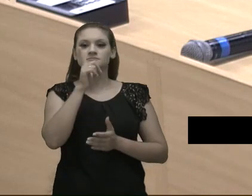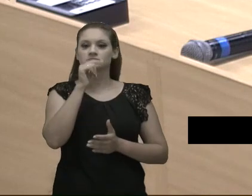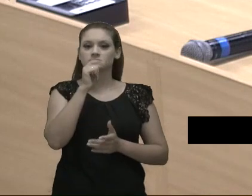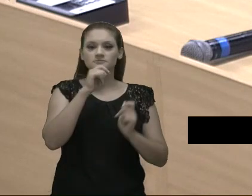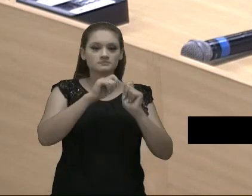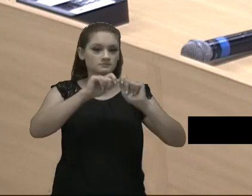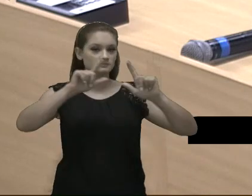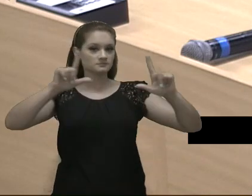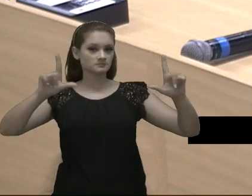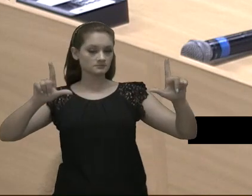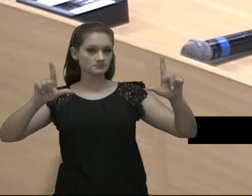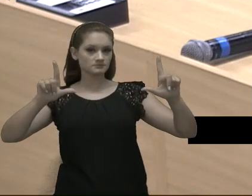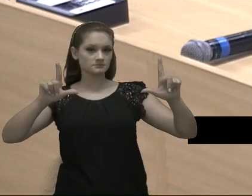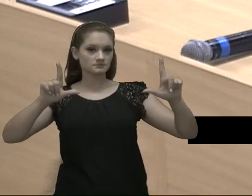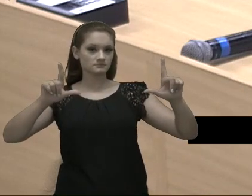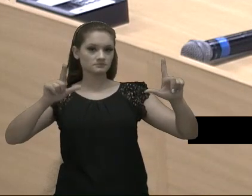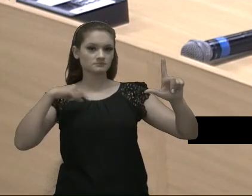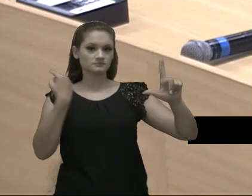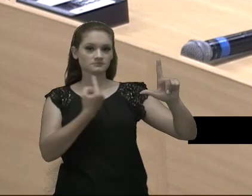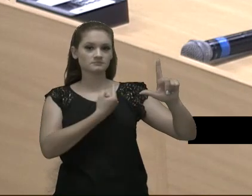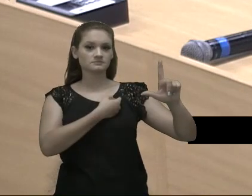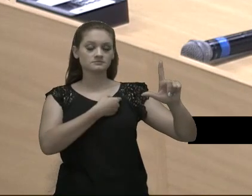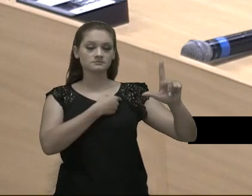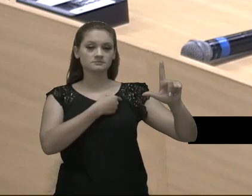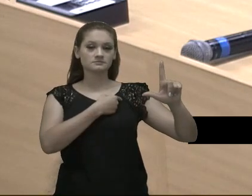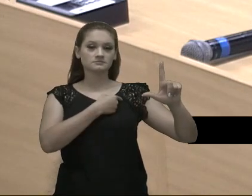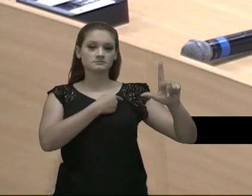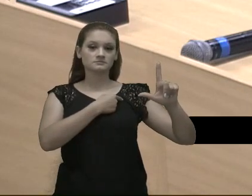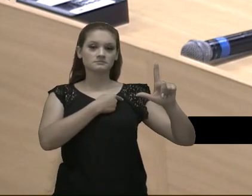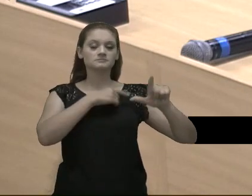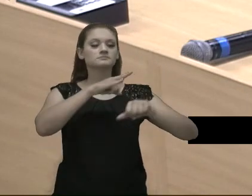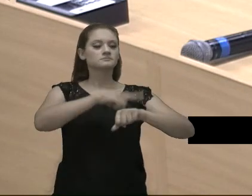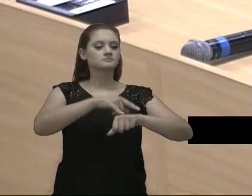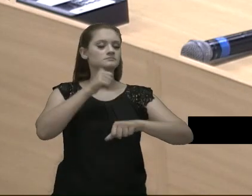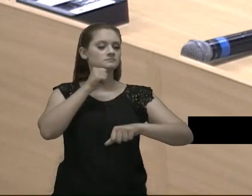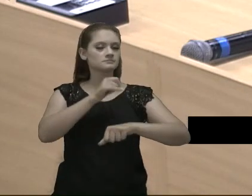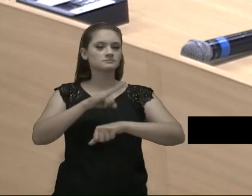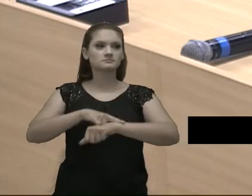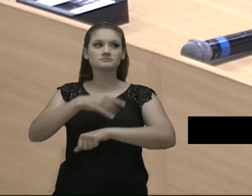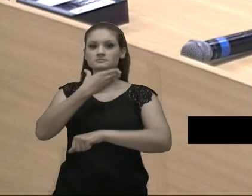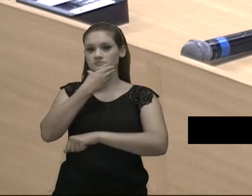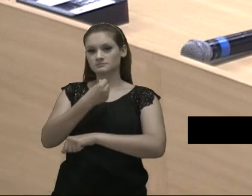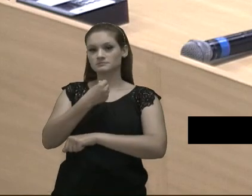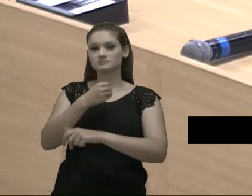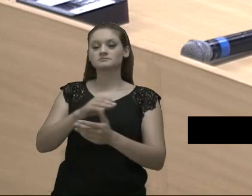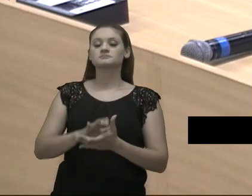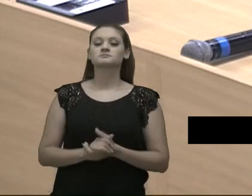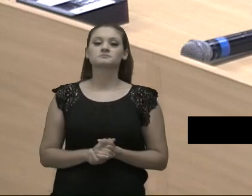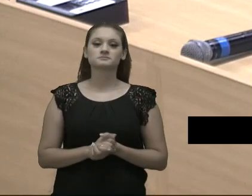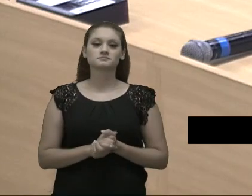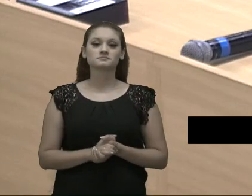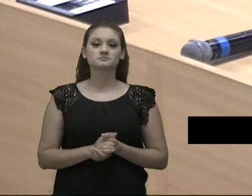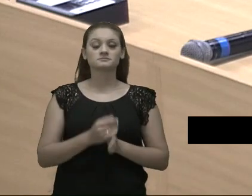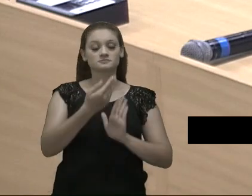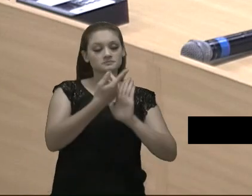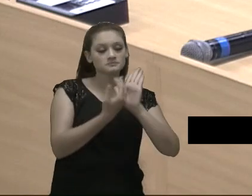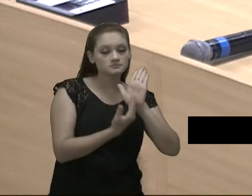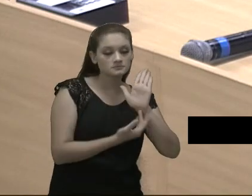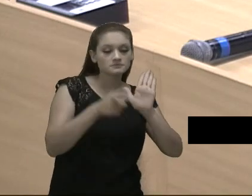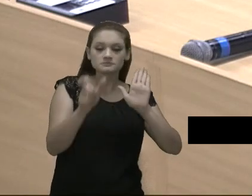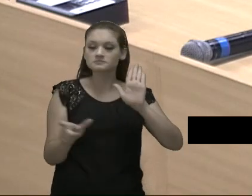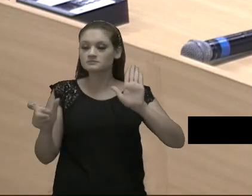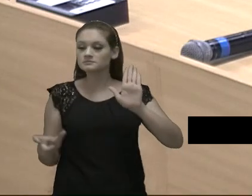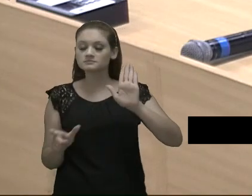cartaz de que a gente coloca banheiro masculino, banheiro feminino, lista de candidatos